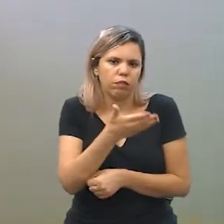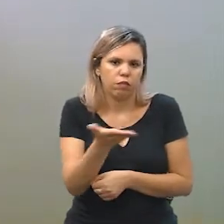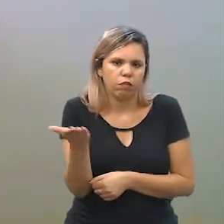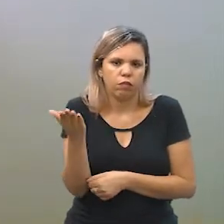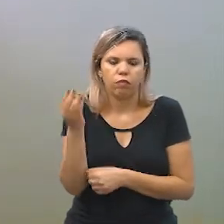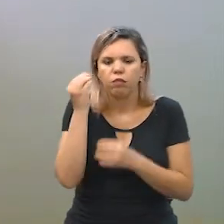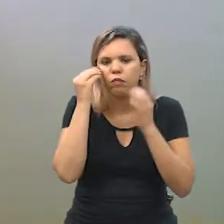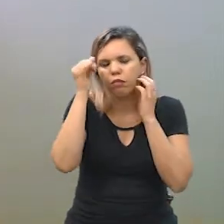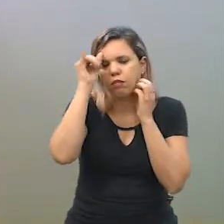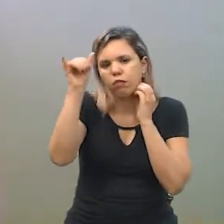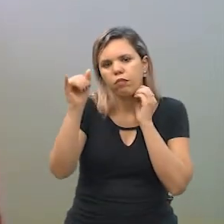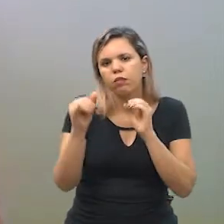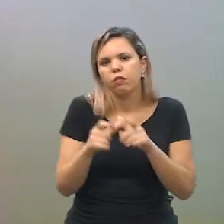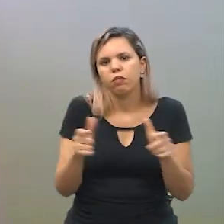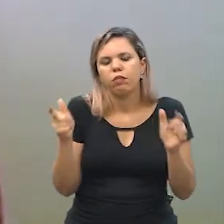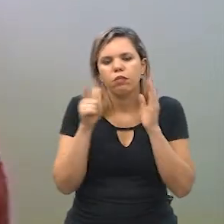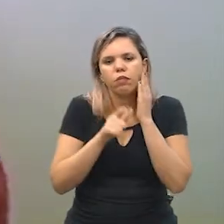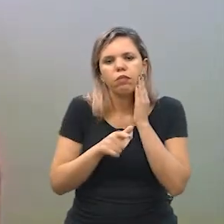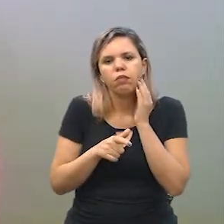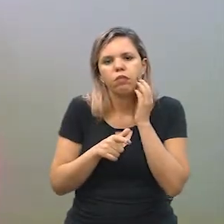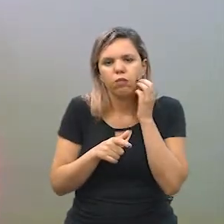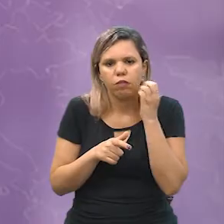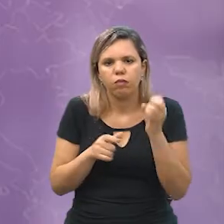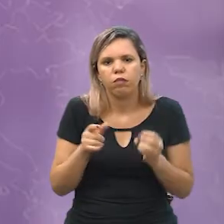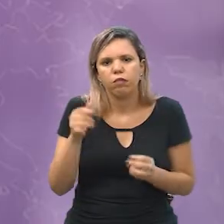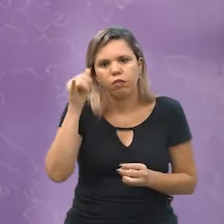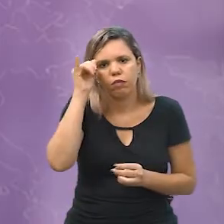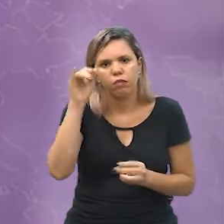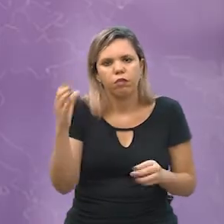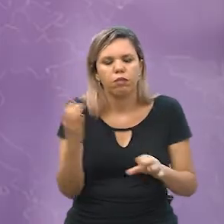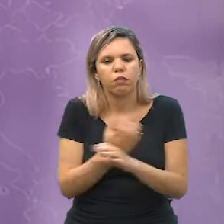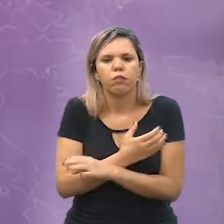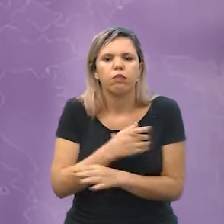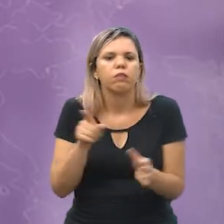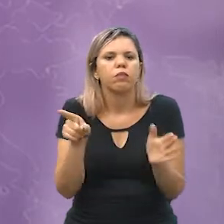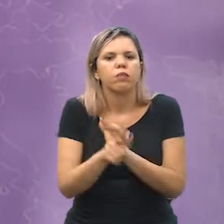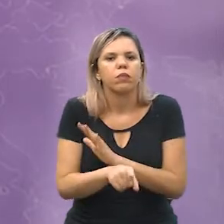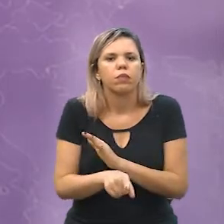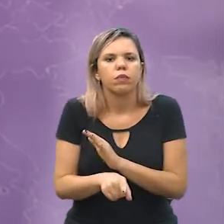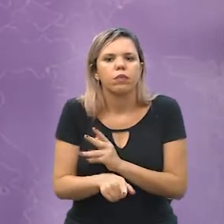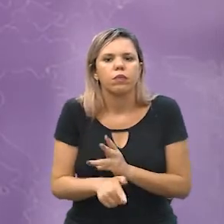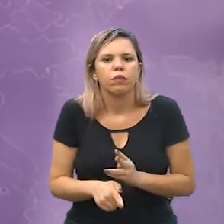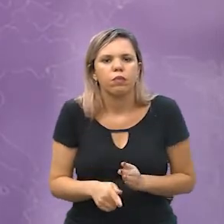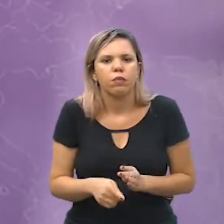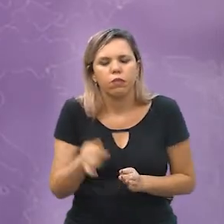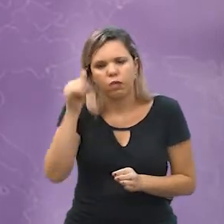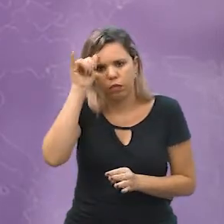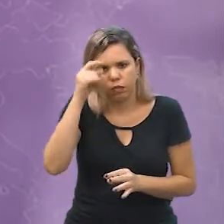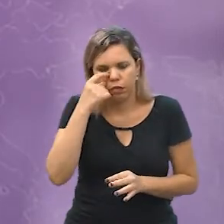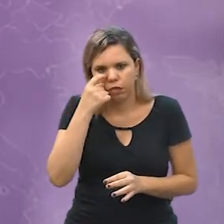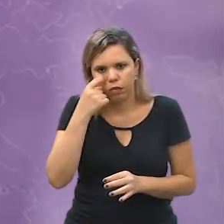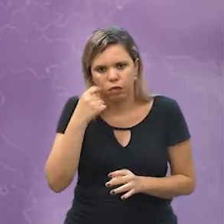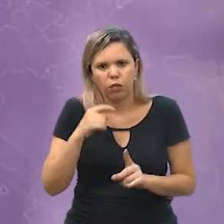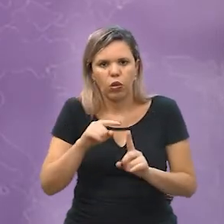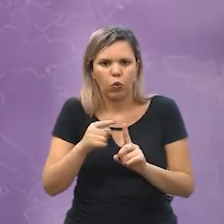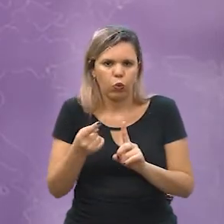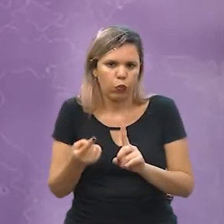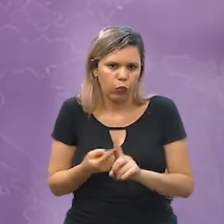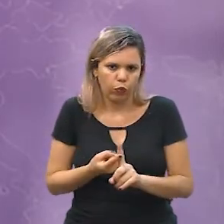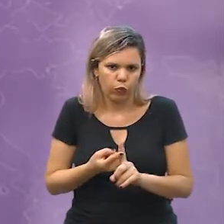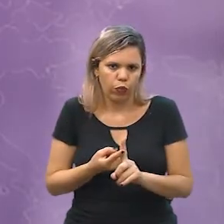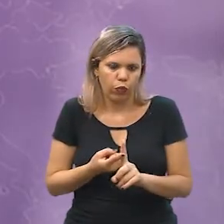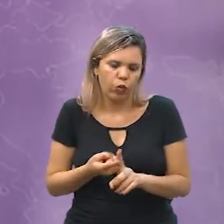para tentar evitar ao máximo, a gente consegue evitar totalmente? É isso que eu ia perguntar, tem como prevenir, doutor, um parto